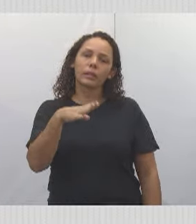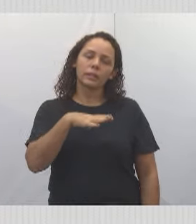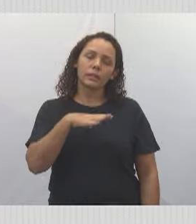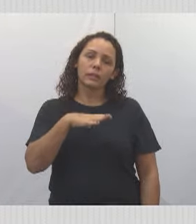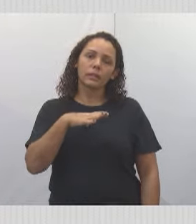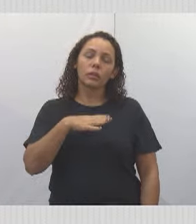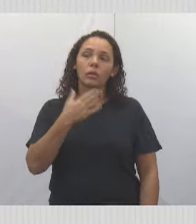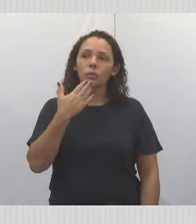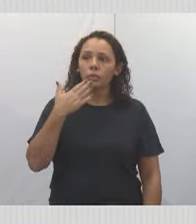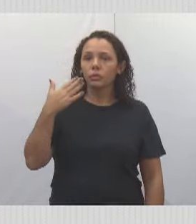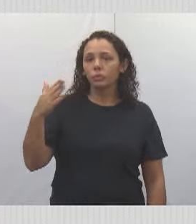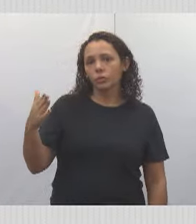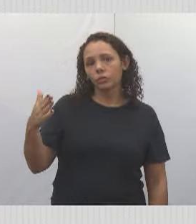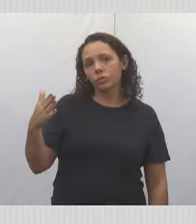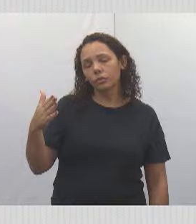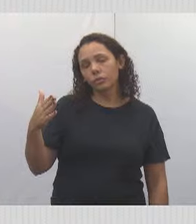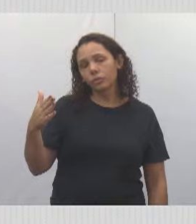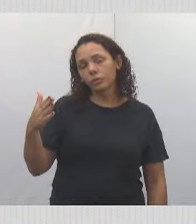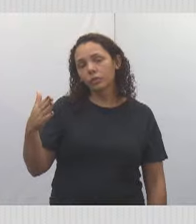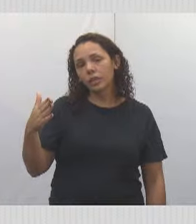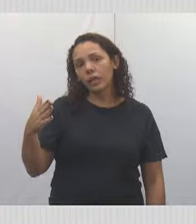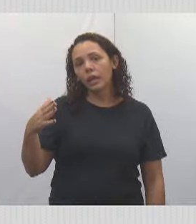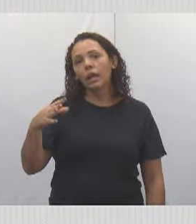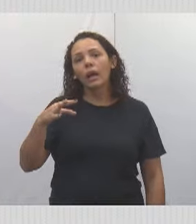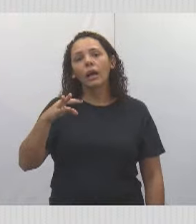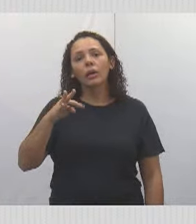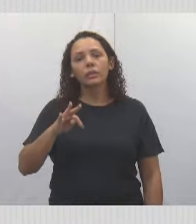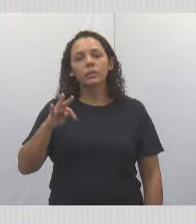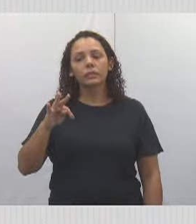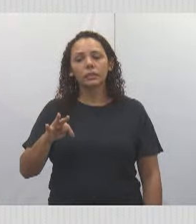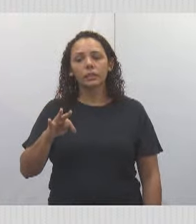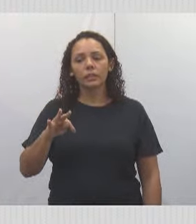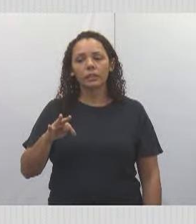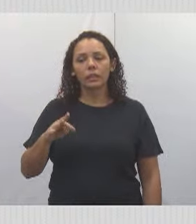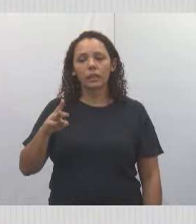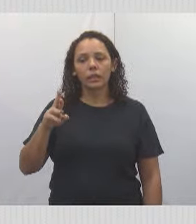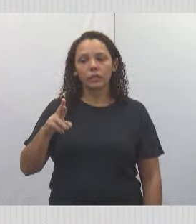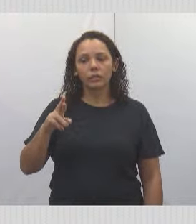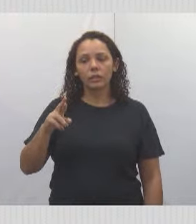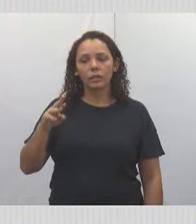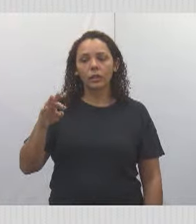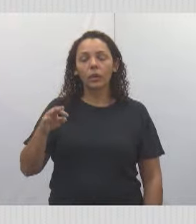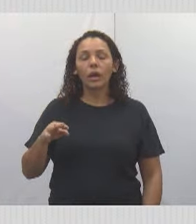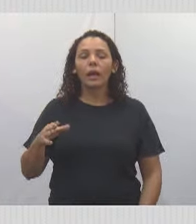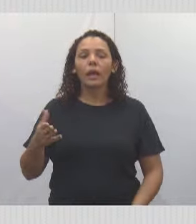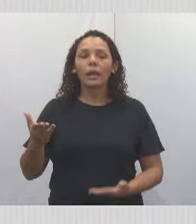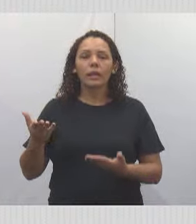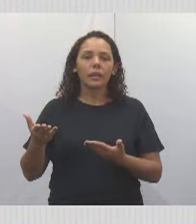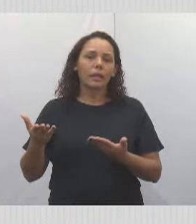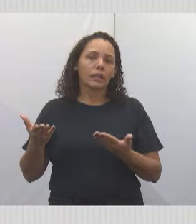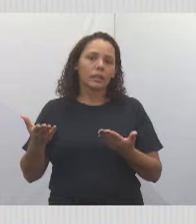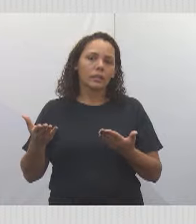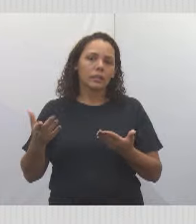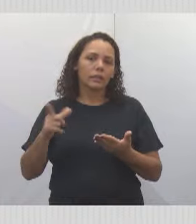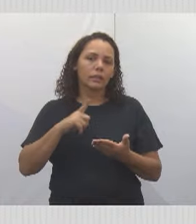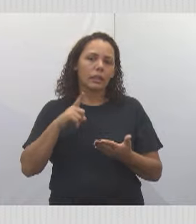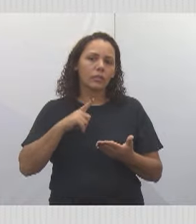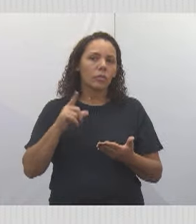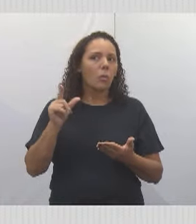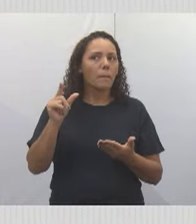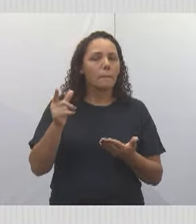ao Tribunal Regional Eleitoral e a liberação foi dada recentemente. Então, houve uma baixa procura também para